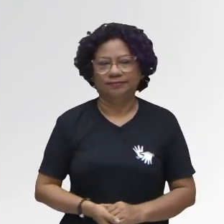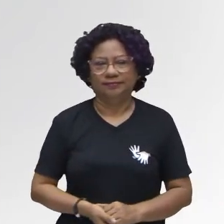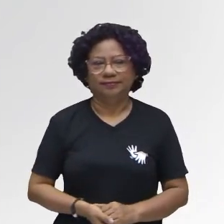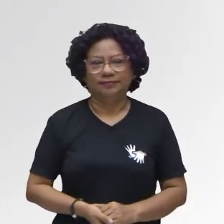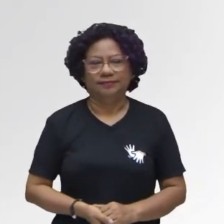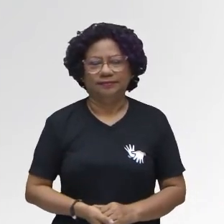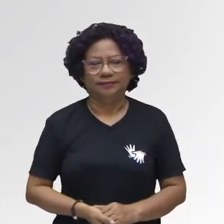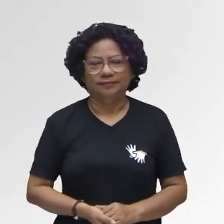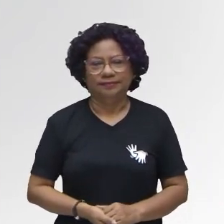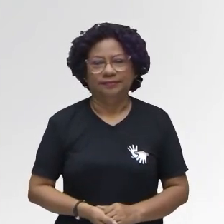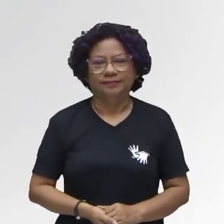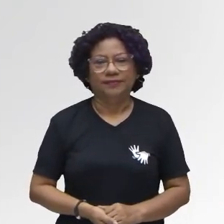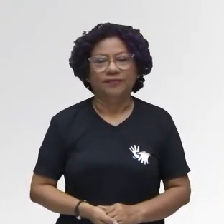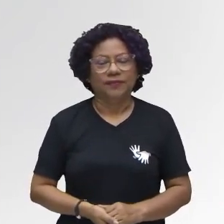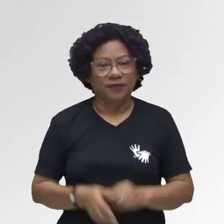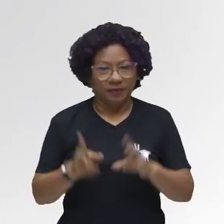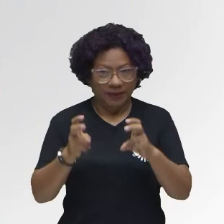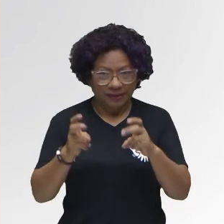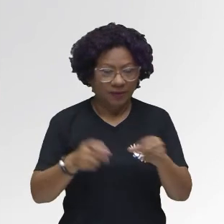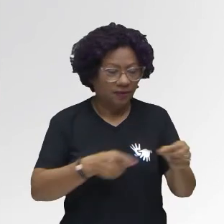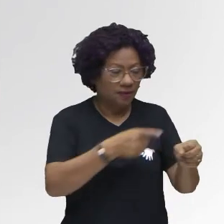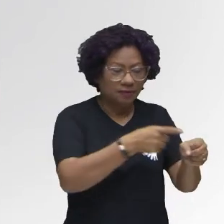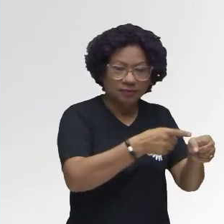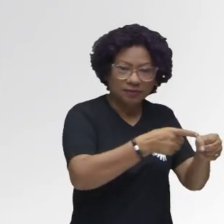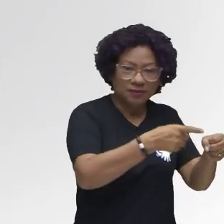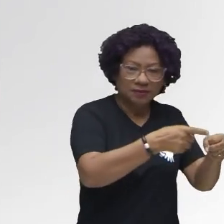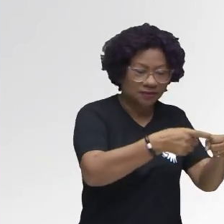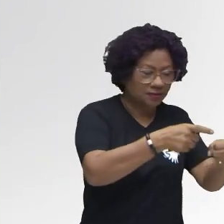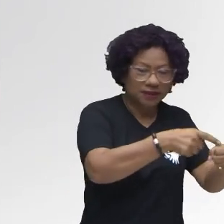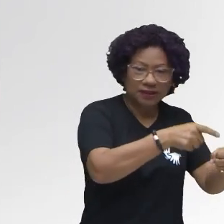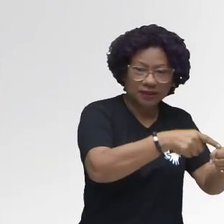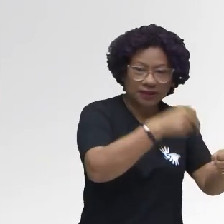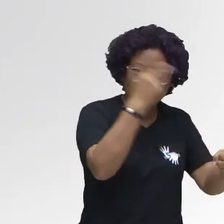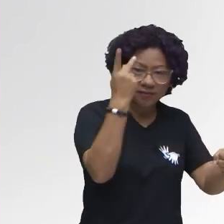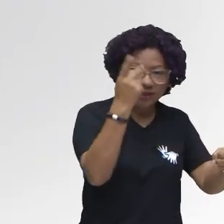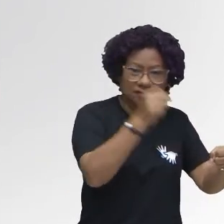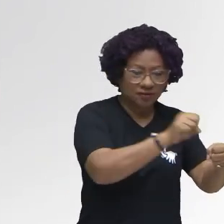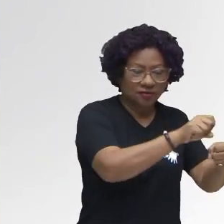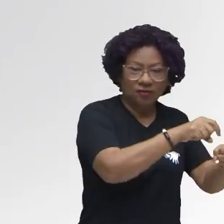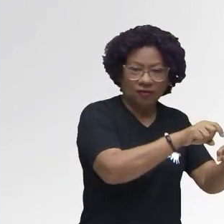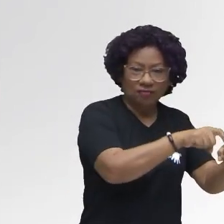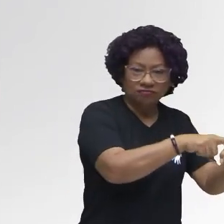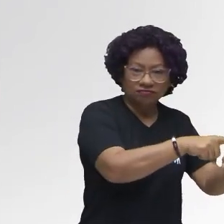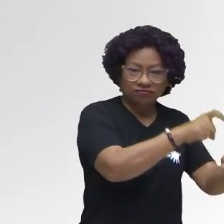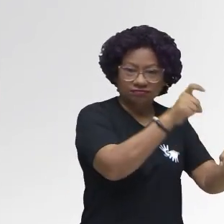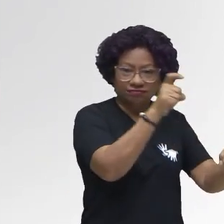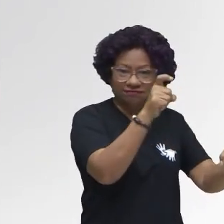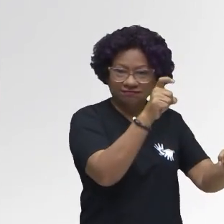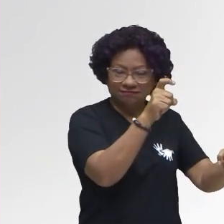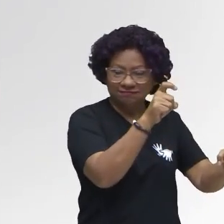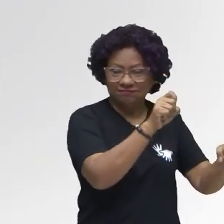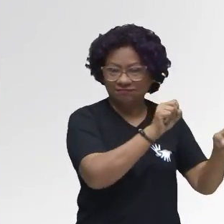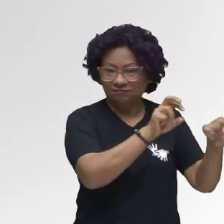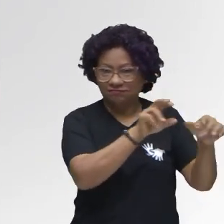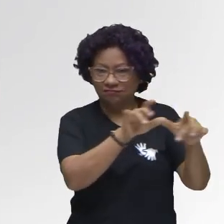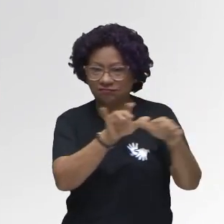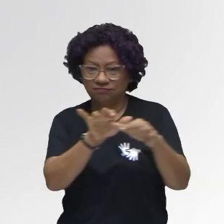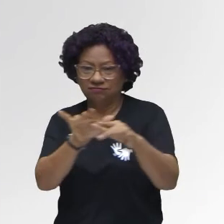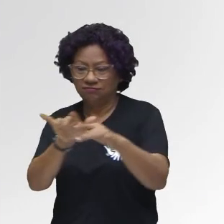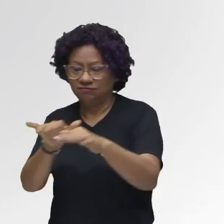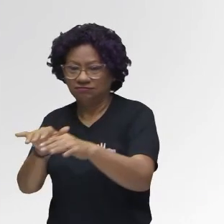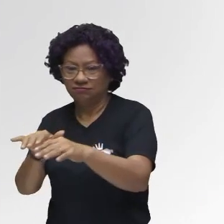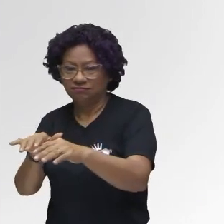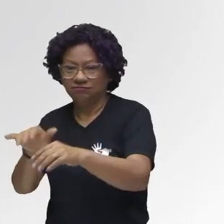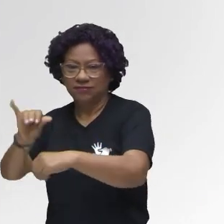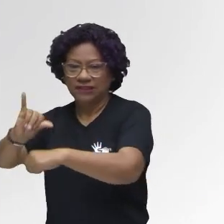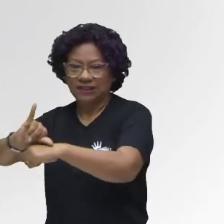tá? Então, olha lá, por que mudou? Então, o Brasil deixou de ser um país agrário, ele passou a ser um